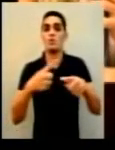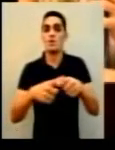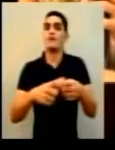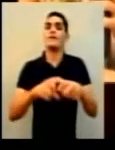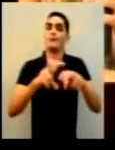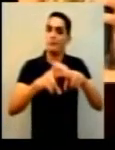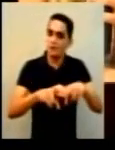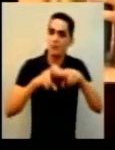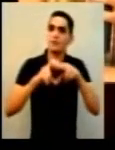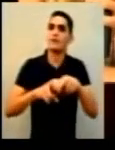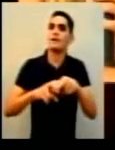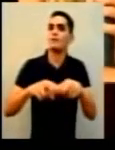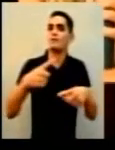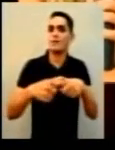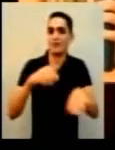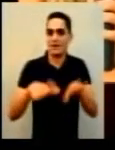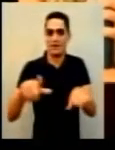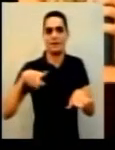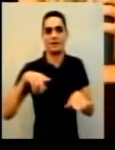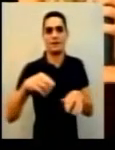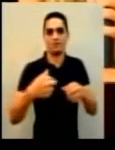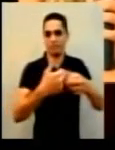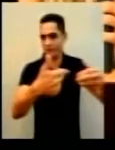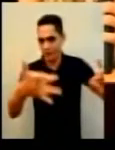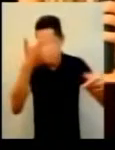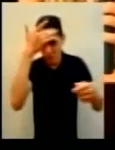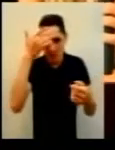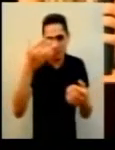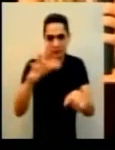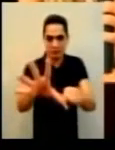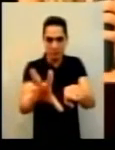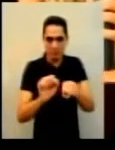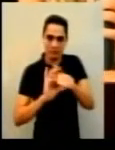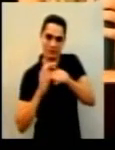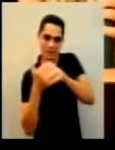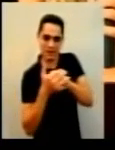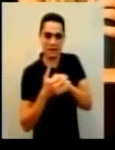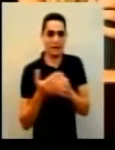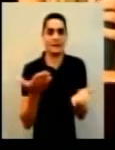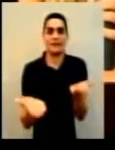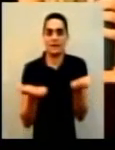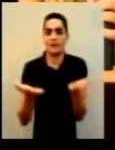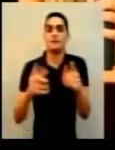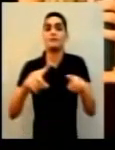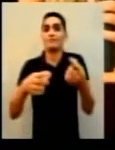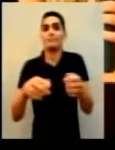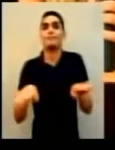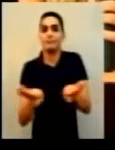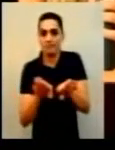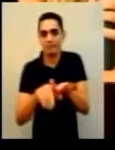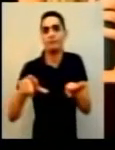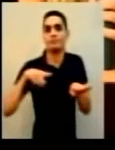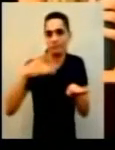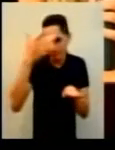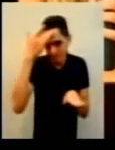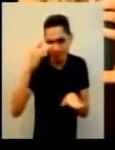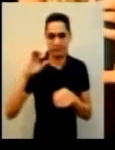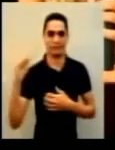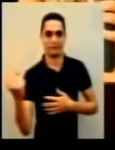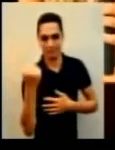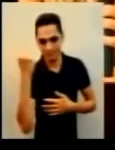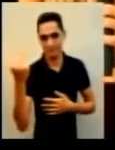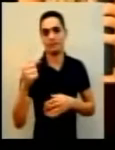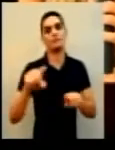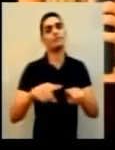tem muitos casos leves, mas essa mesma população considerada aí hígida, economicamente ativa, ela também está